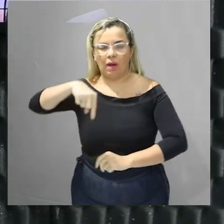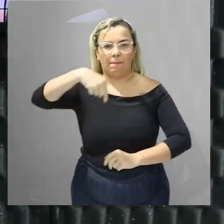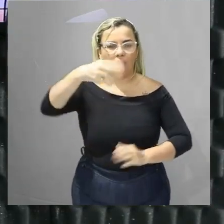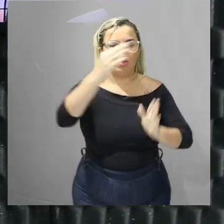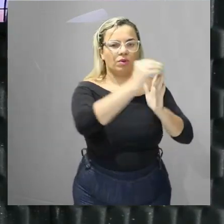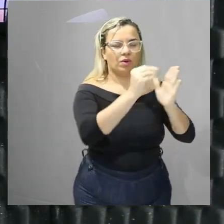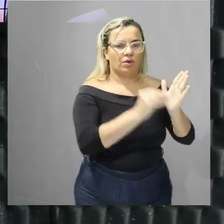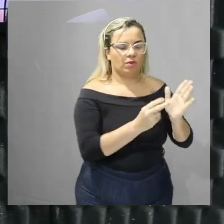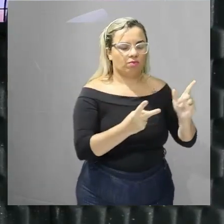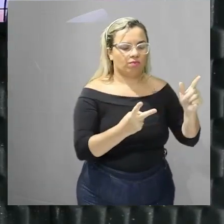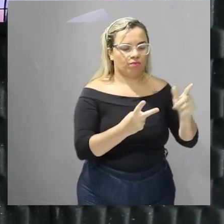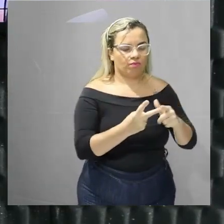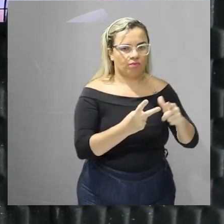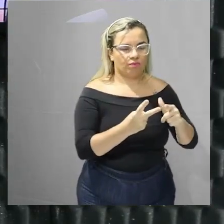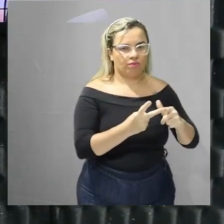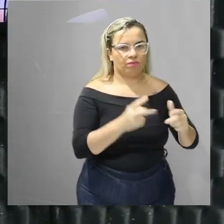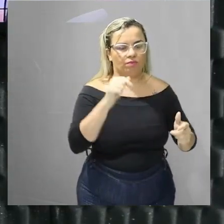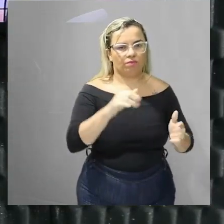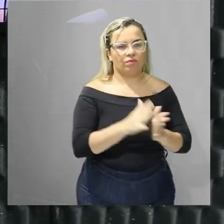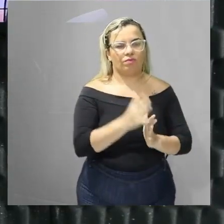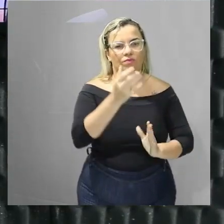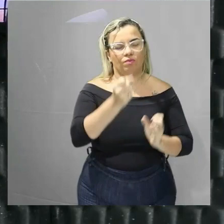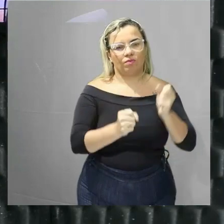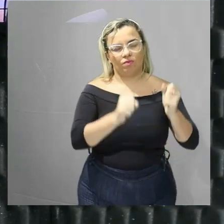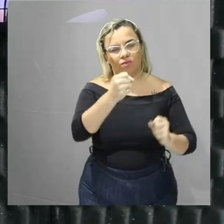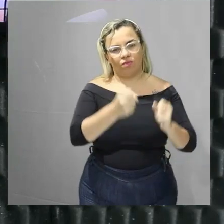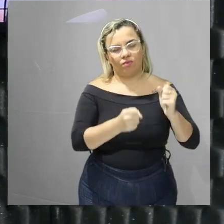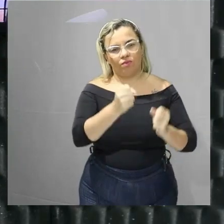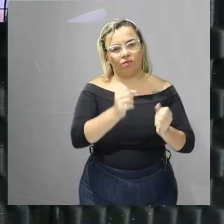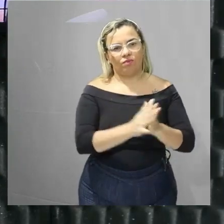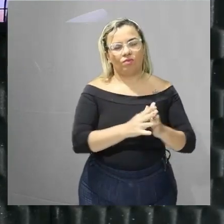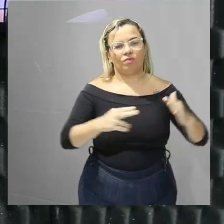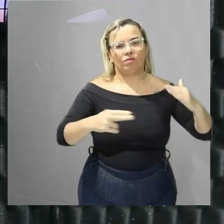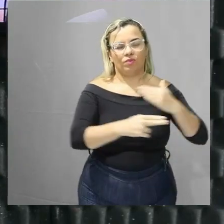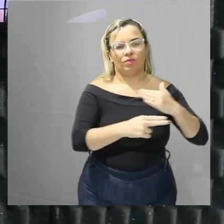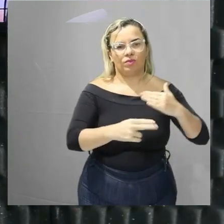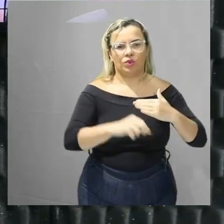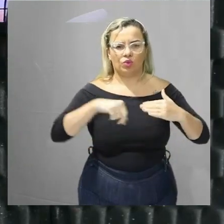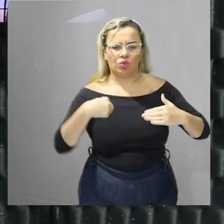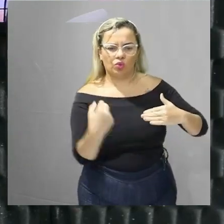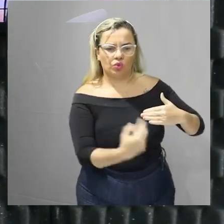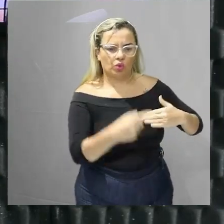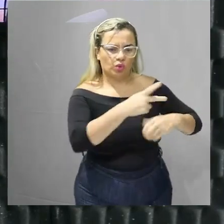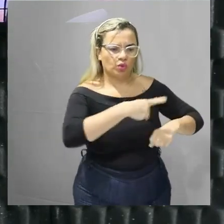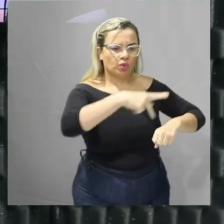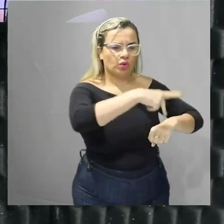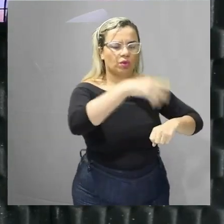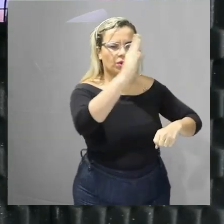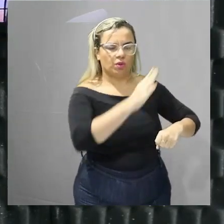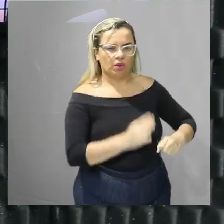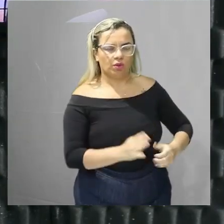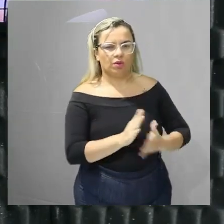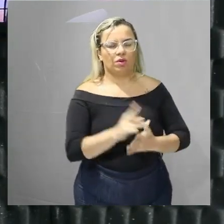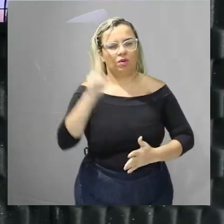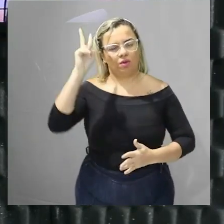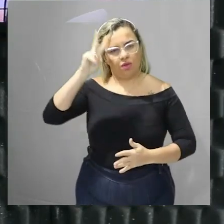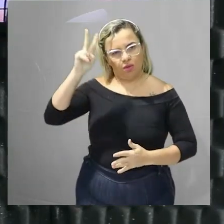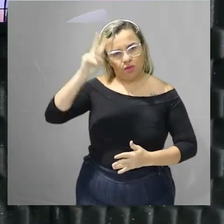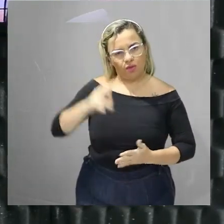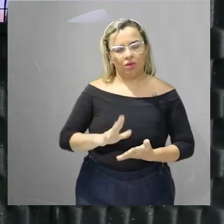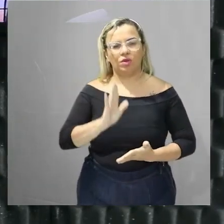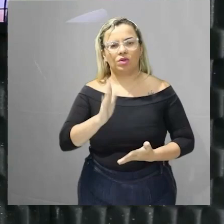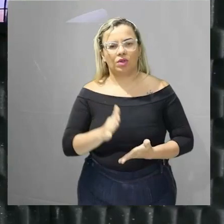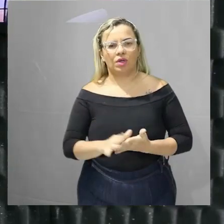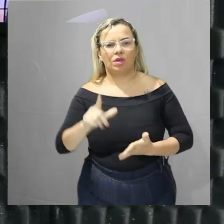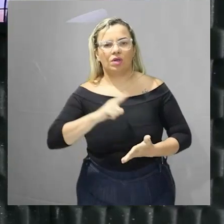próxima aula nós vamos trabalhar a parte da industrialização e a urbanização do nosso país, do Brasil. Lembrando que a gente já teve as aulas,